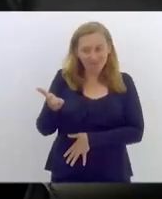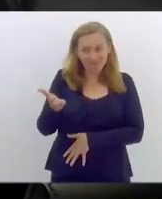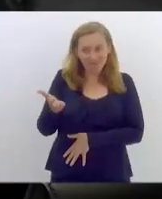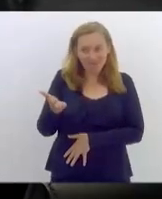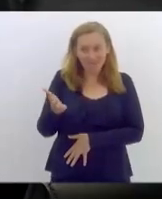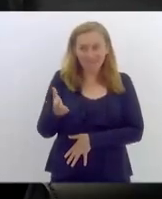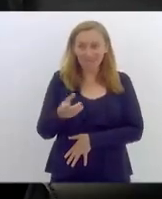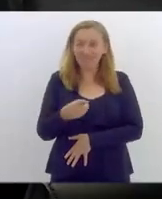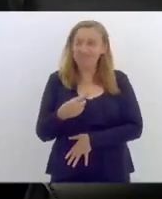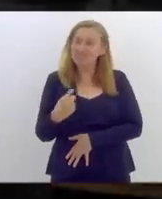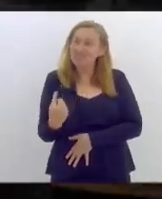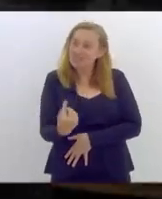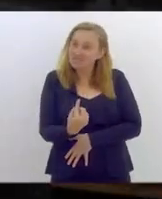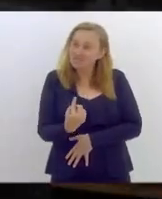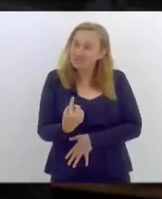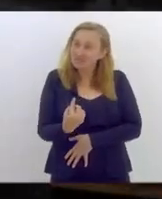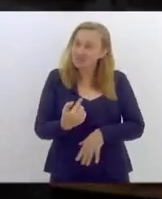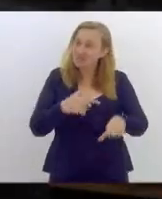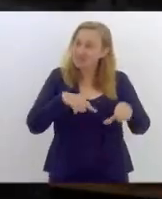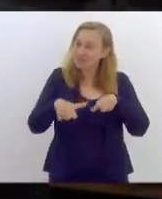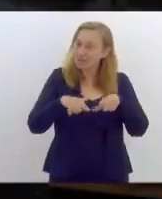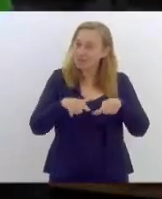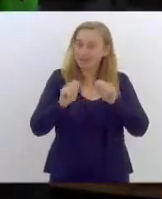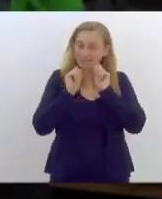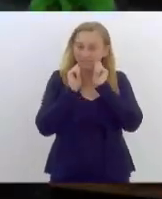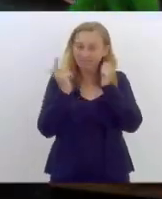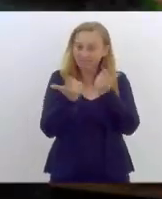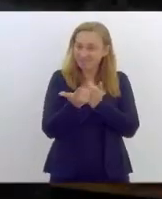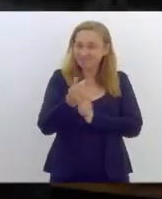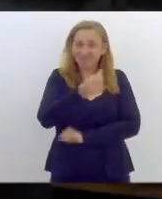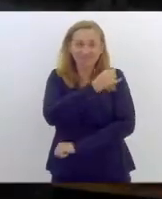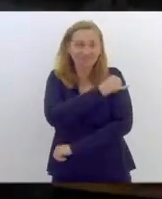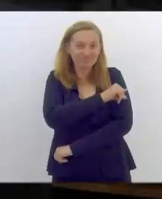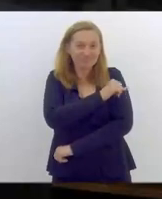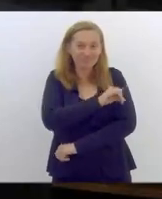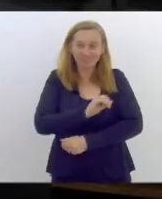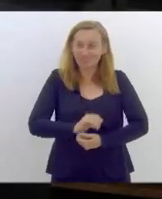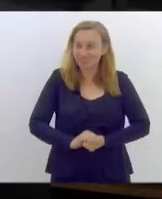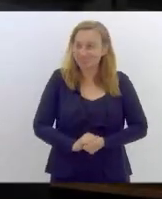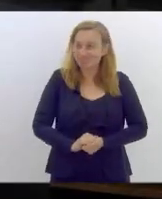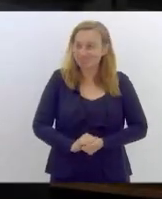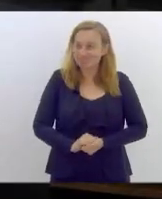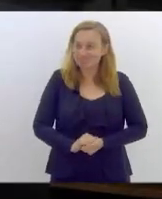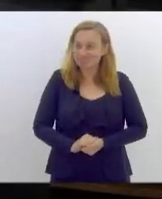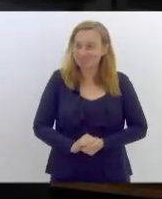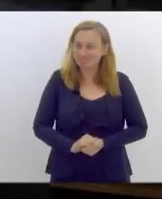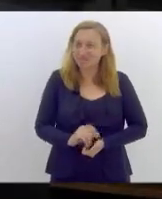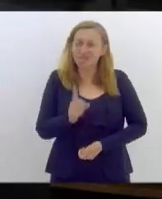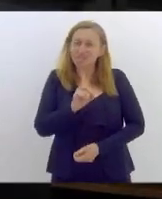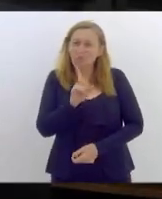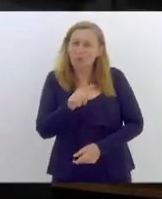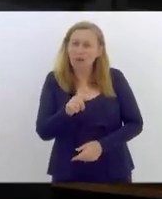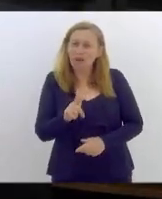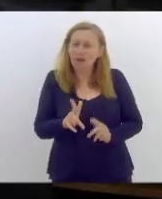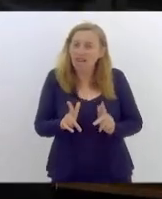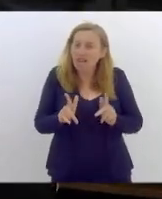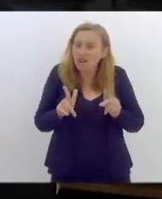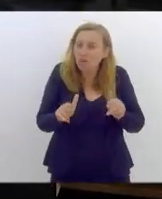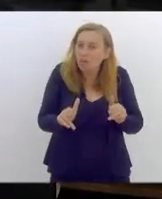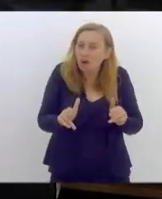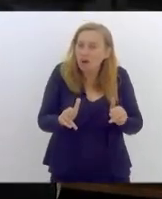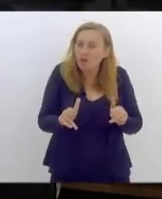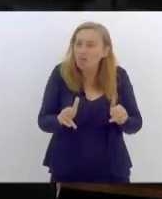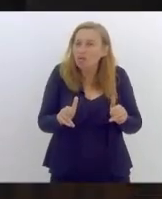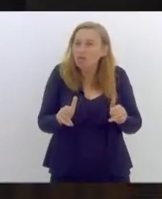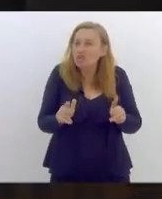que a nossa mandata na Assembleia Legislativa do Rio de Janeiro não seria o que foi e a expressão que